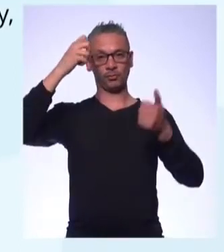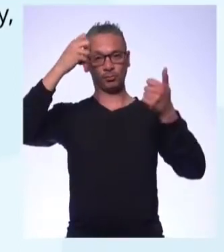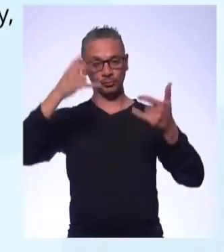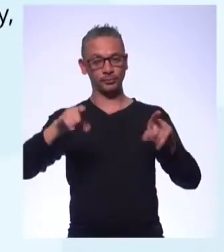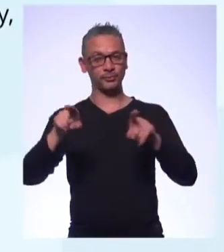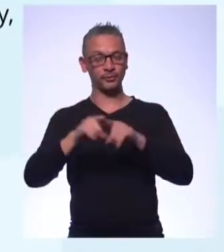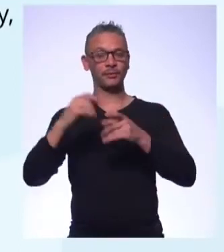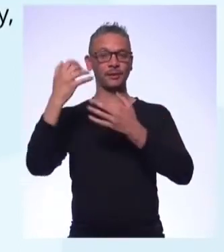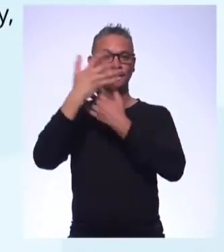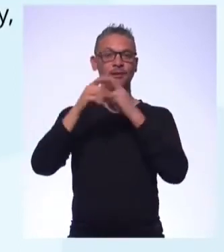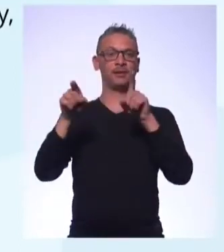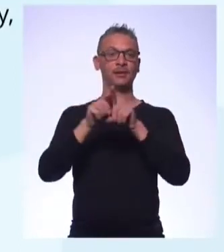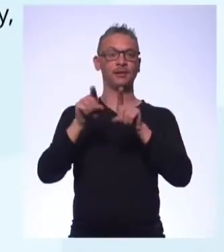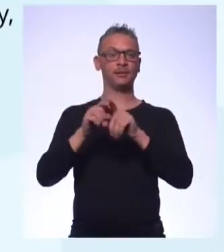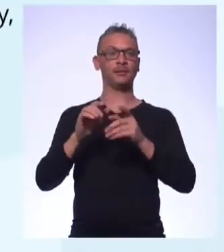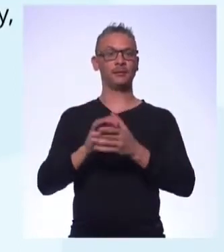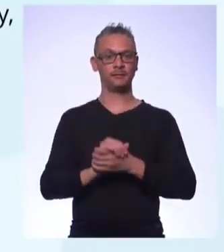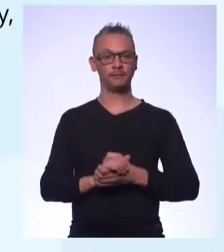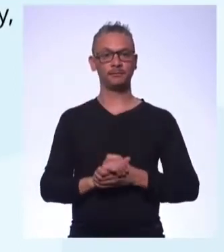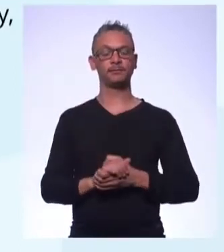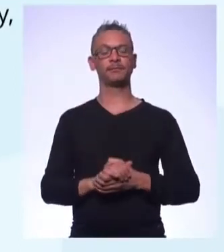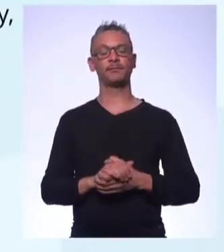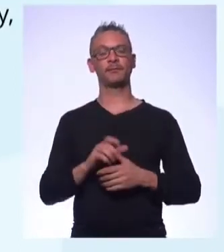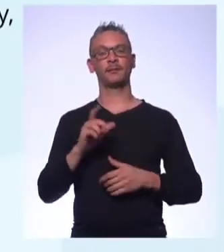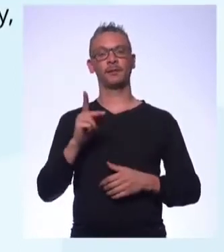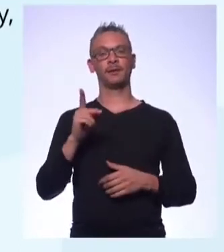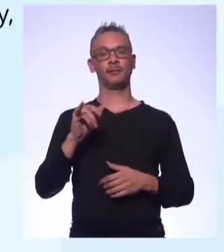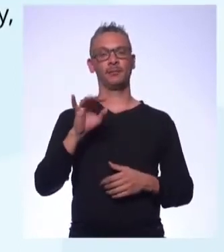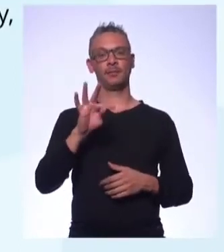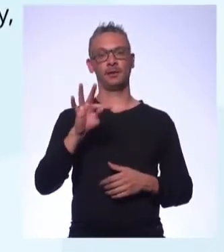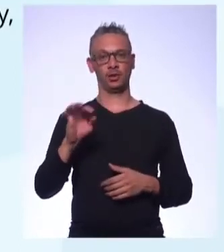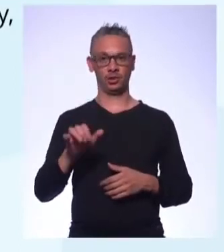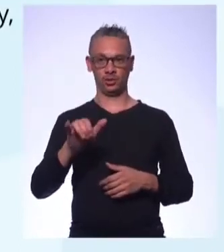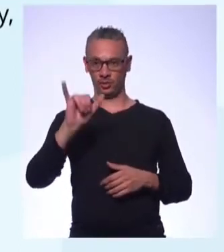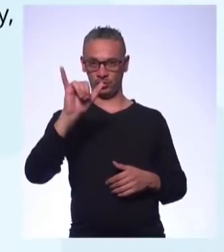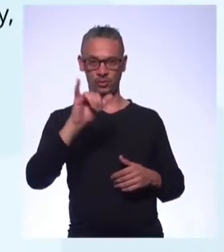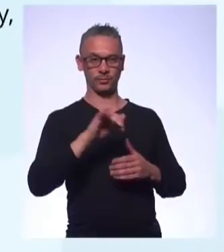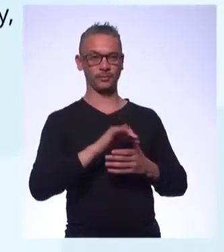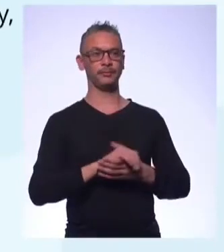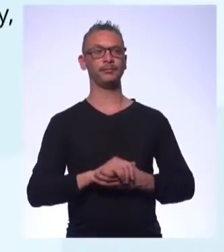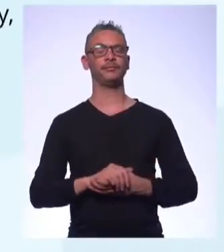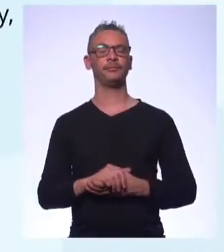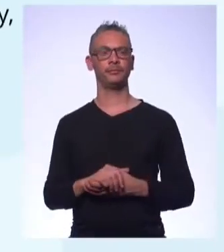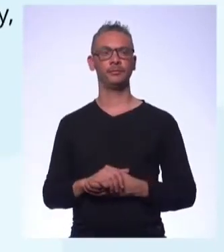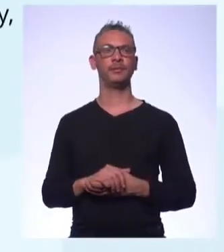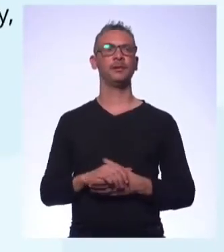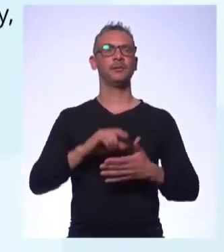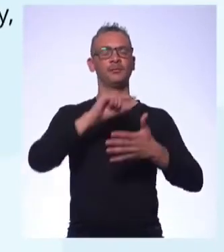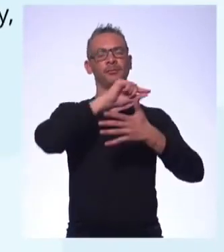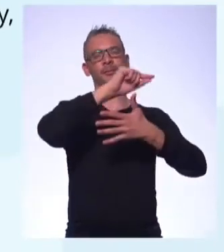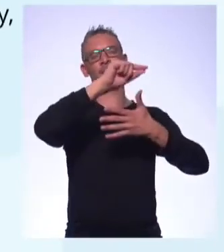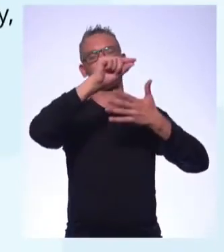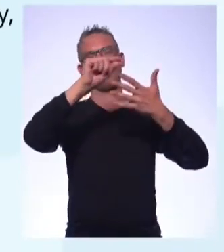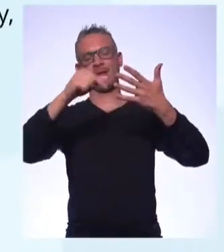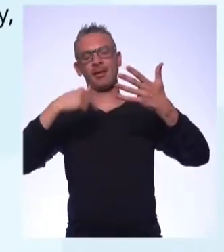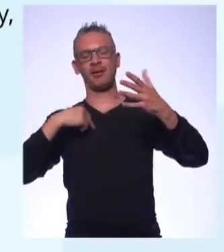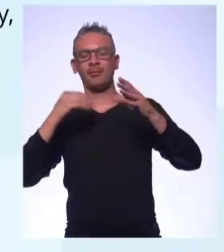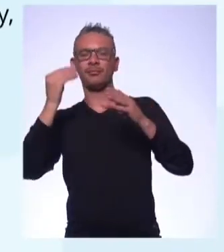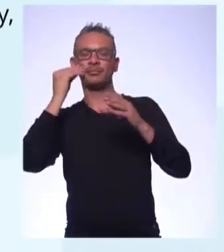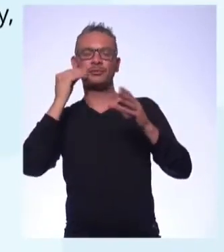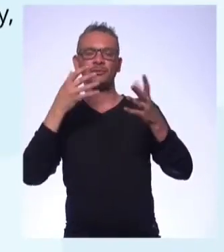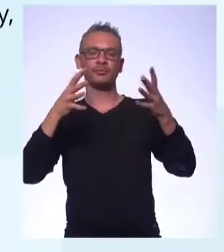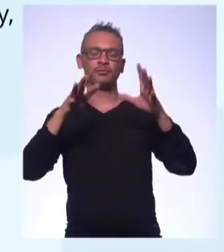MC. Coloca lá no YouTube para ver quem é Preta Rara. A Pitty, que também eu coloquei... Eu tentei abarcar aí